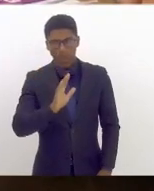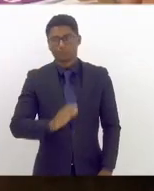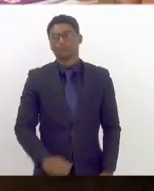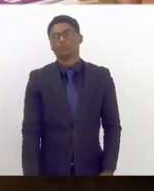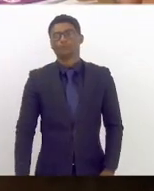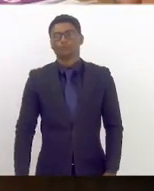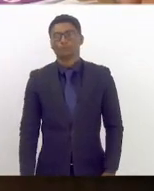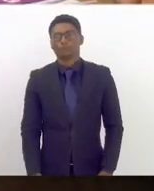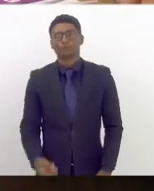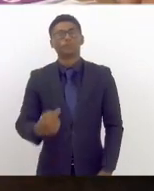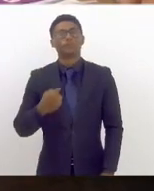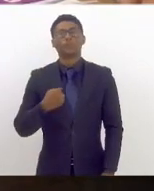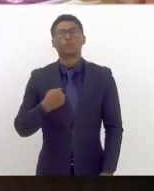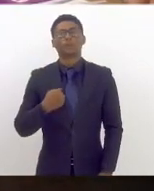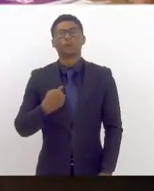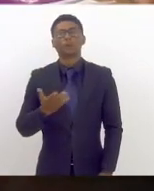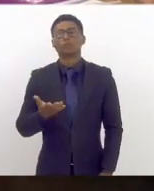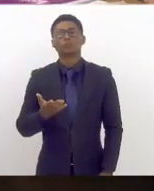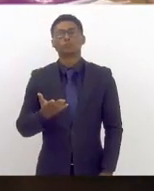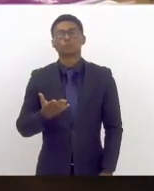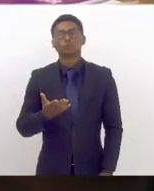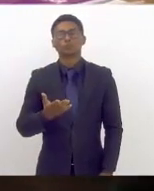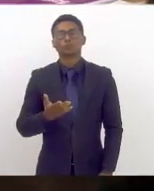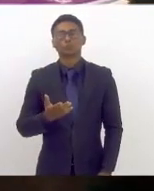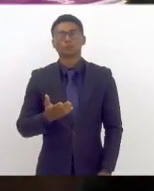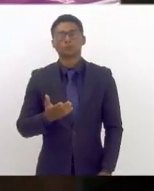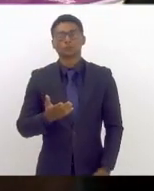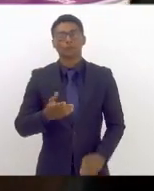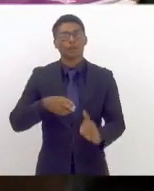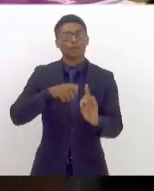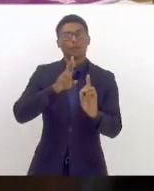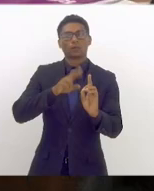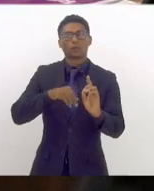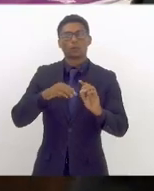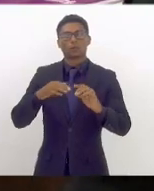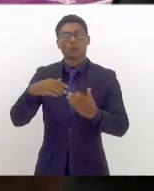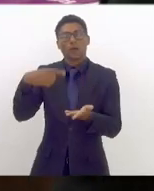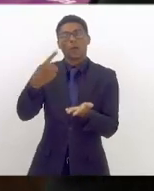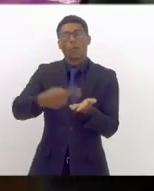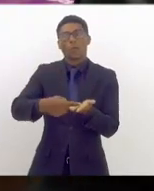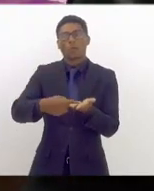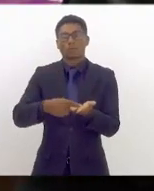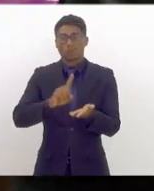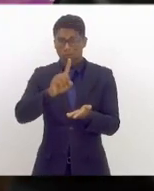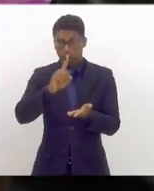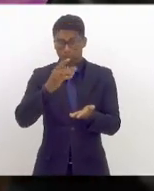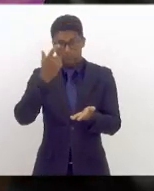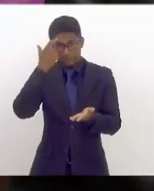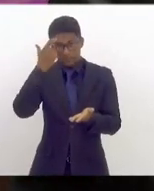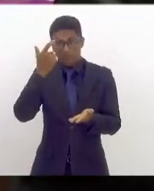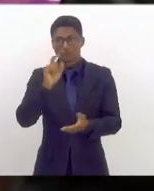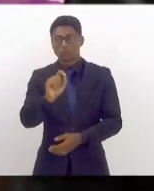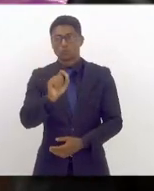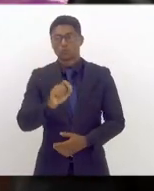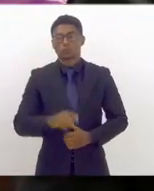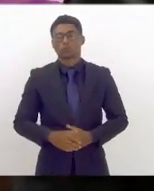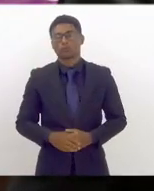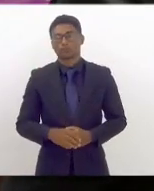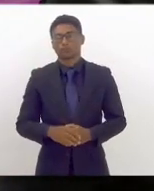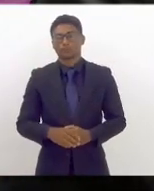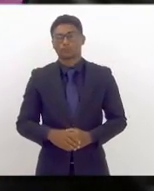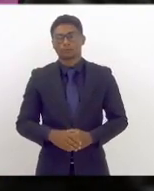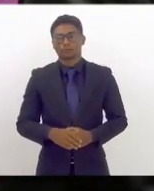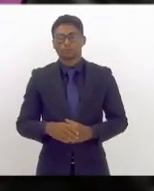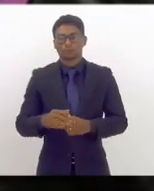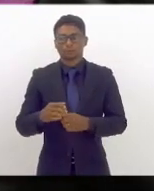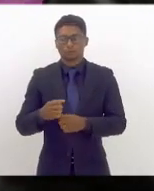eu estou acordando com o relator eu queria refrescar a vossa memória que é